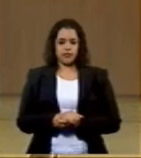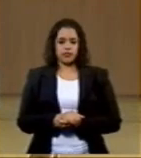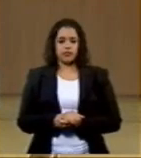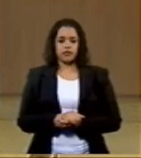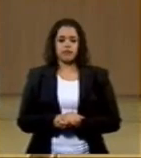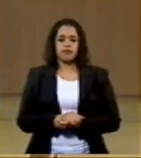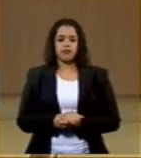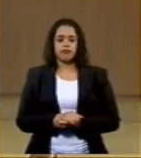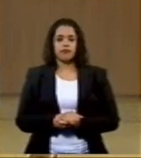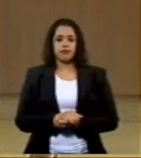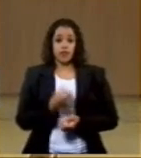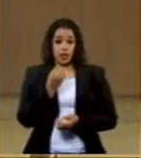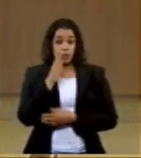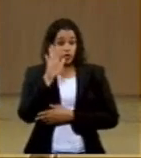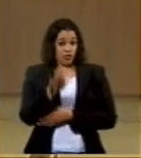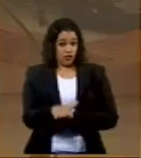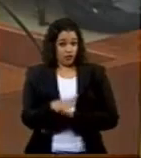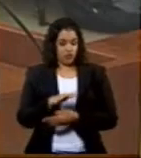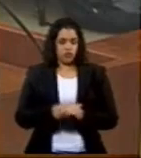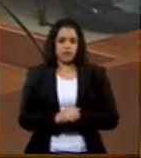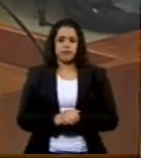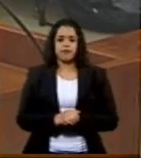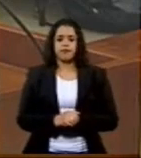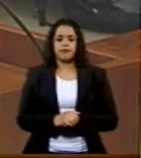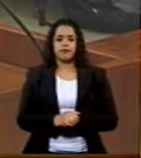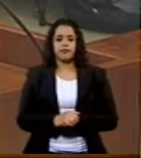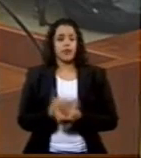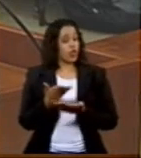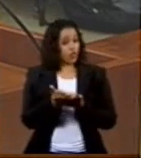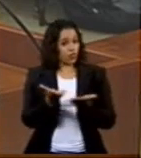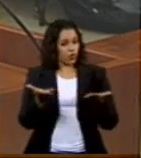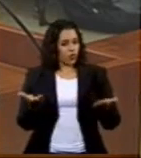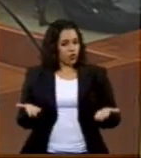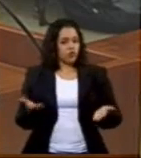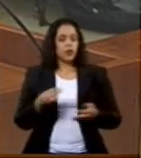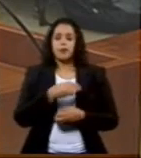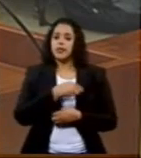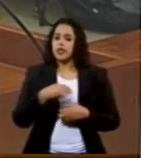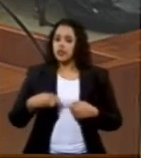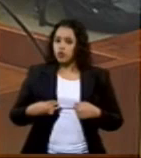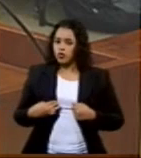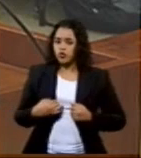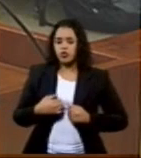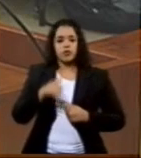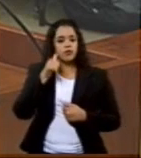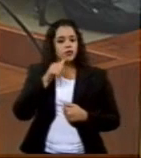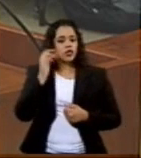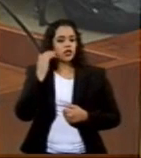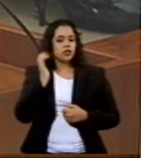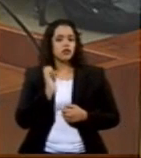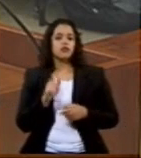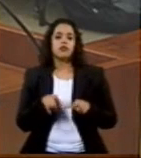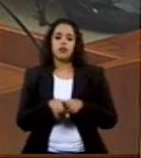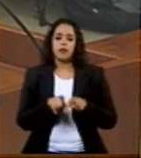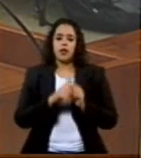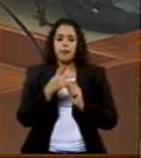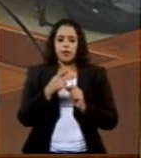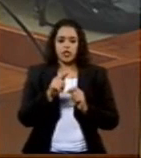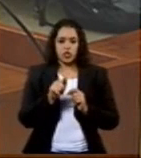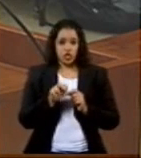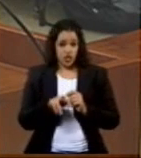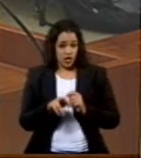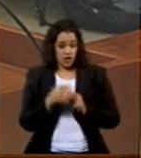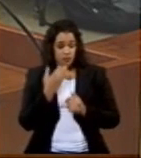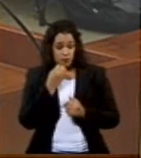Senhor presidente, boa tarde. Eminente relator, boa tarde. Ministros, ministra, eminente PGR, boa tarde a